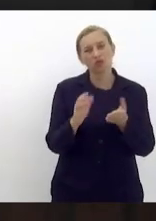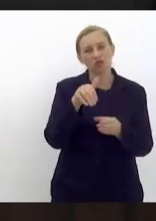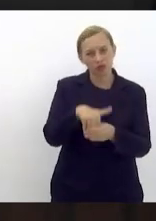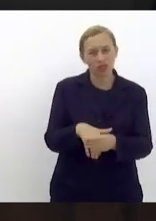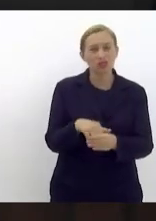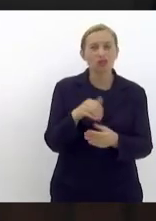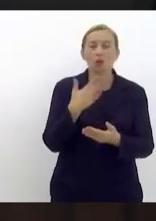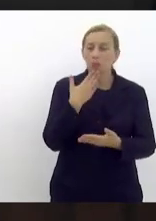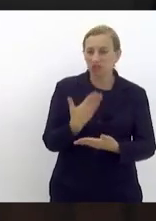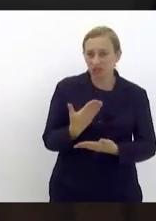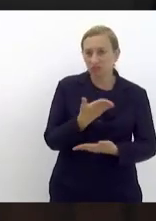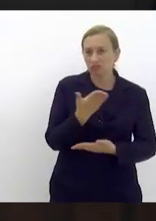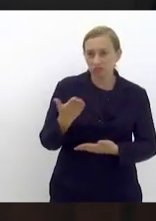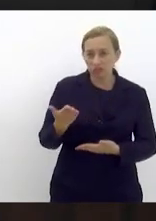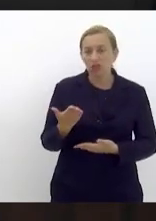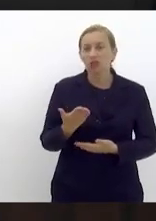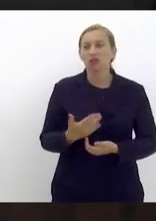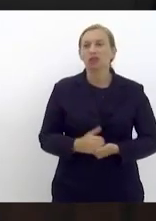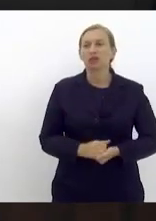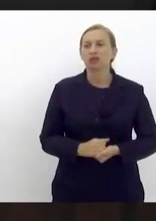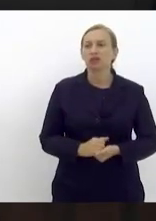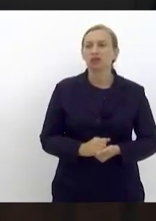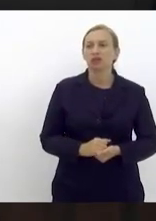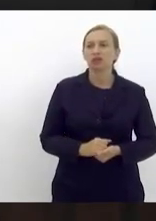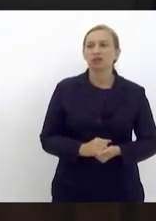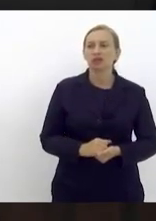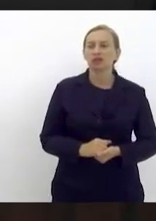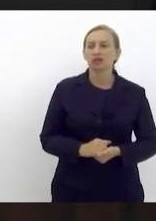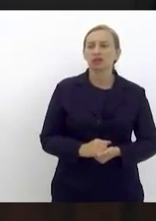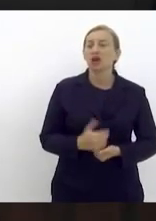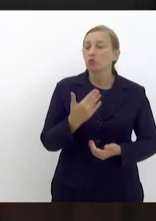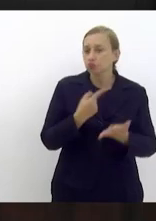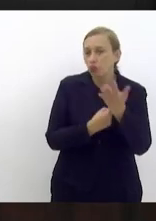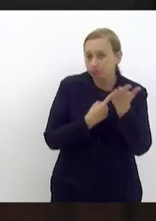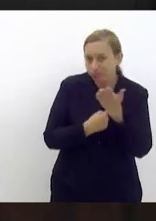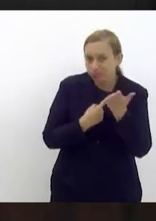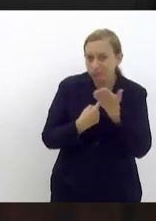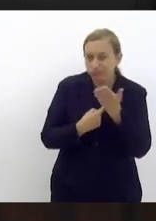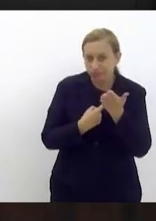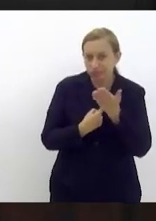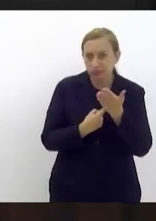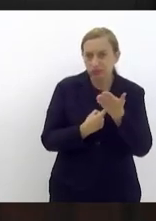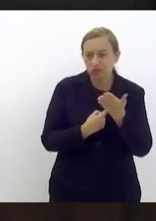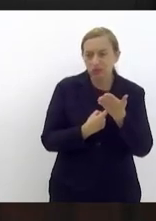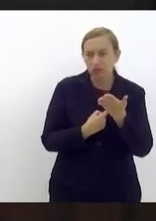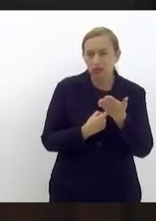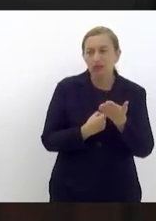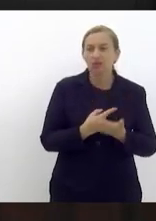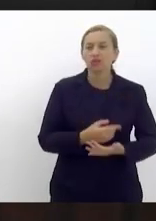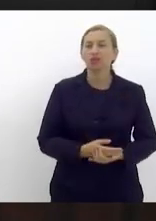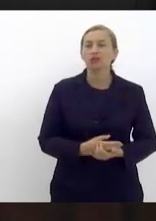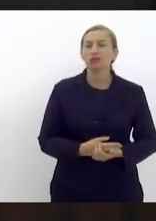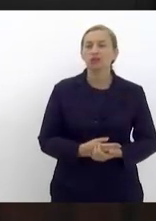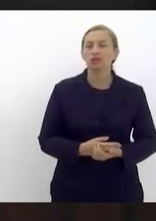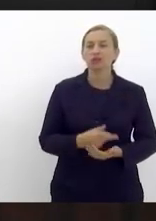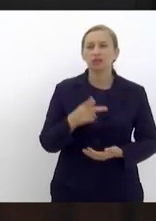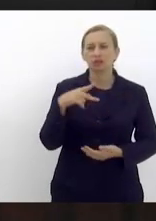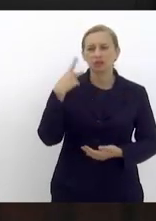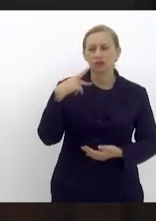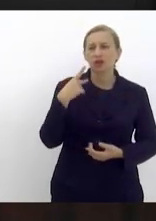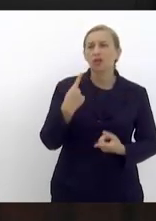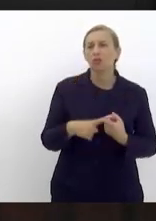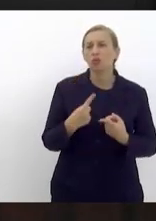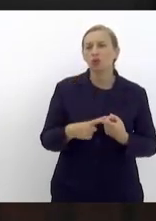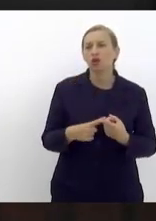votado. Eu só pediria essa ajuda dos nobres e das nobres parlamentares, Porque